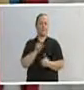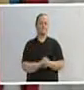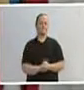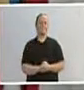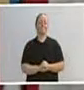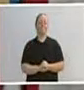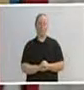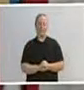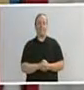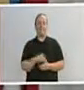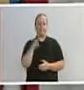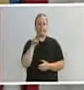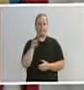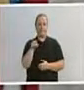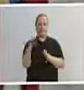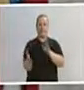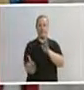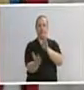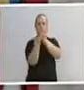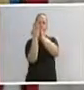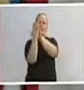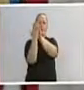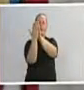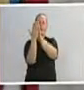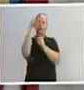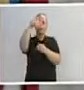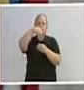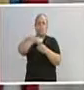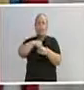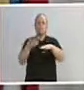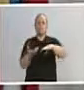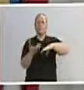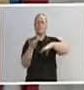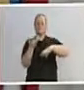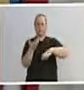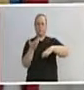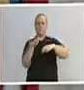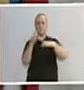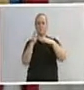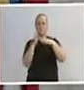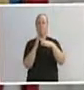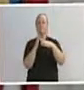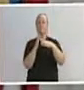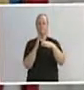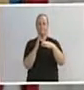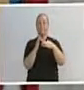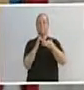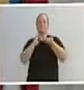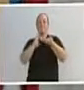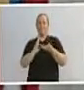feito enfrentamento com os crápulas que estão instalados dentro do Congresso Nacional, na Câmara dos Deputados, no